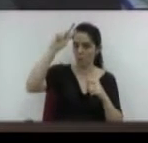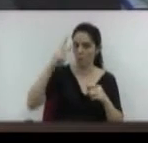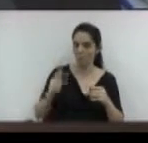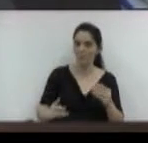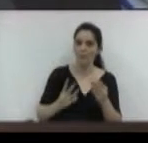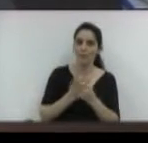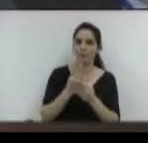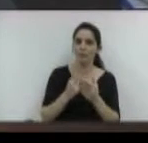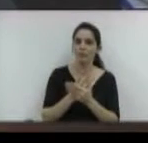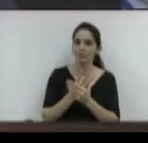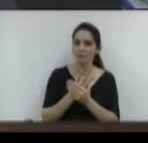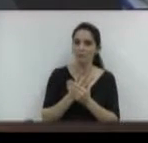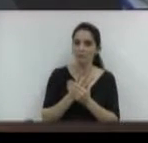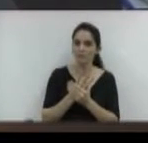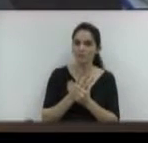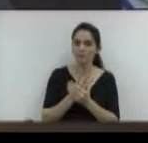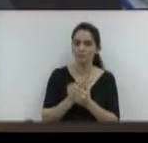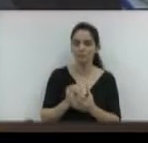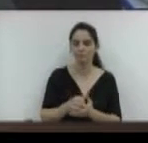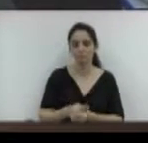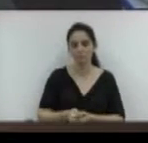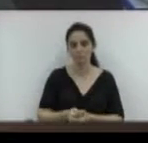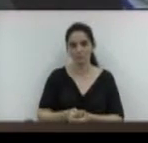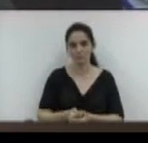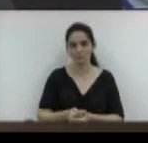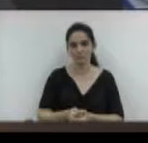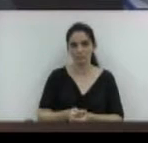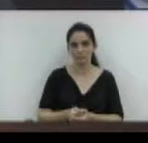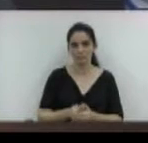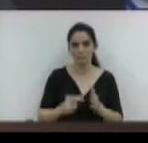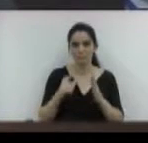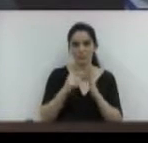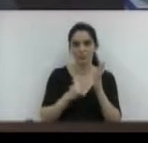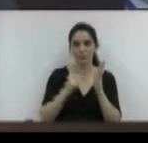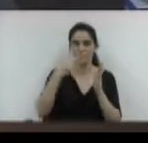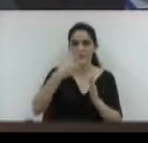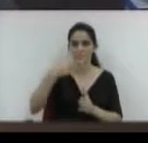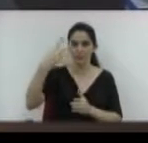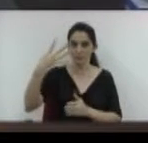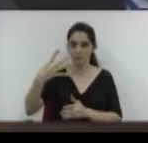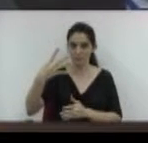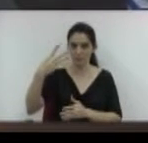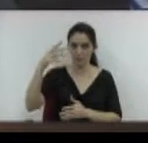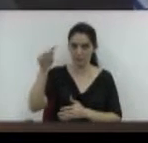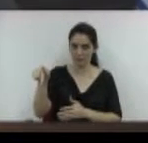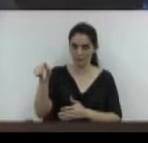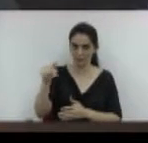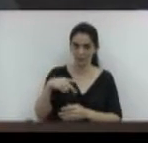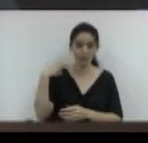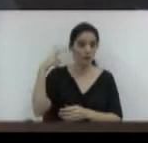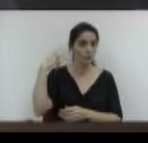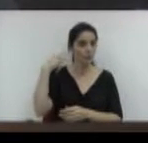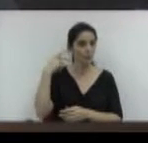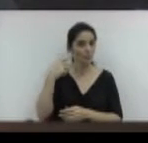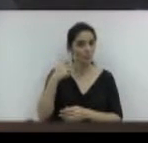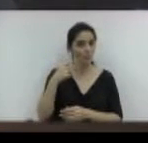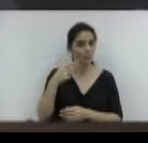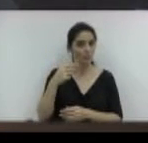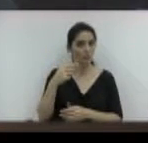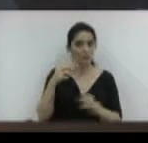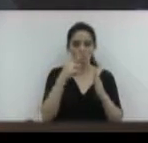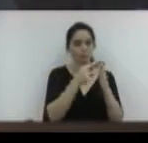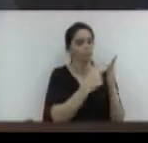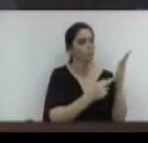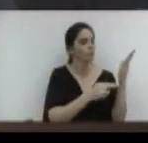decoro na sua conduta pública. Artigo 347. O vereador que descumprir os deveres inerentes a